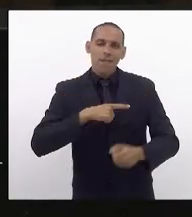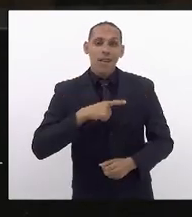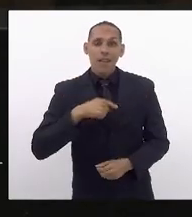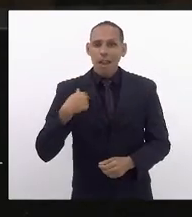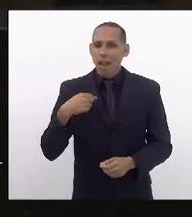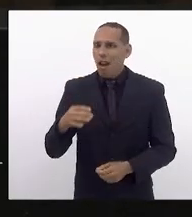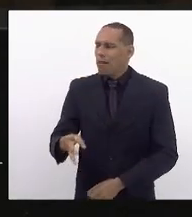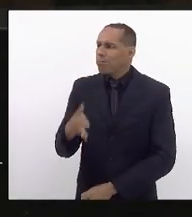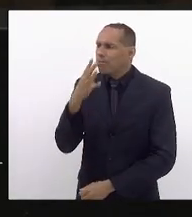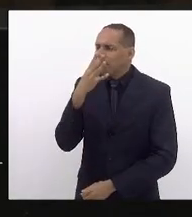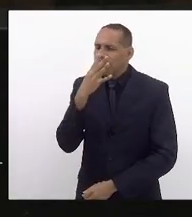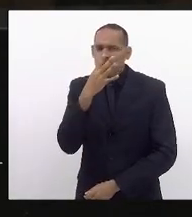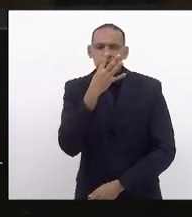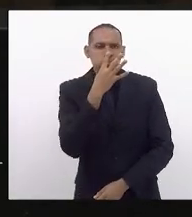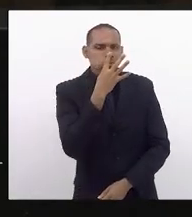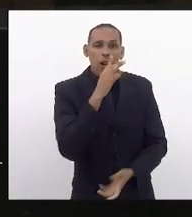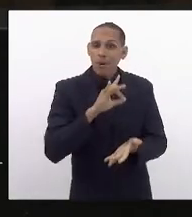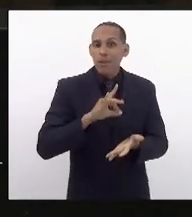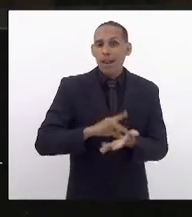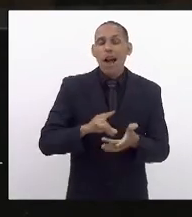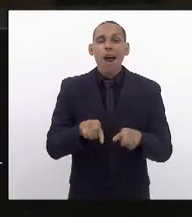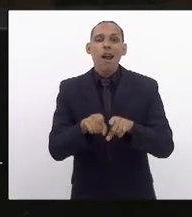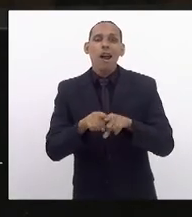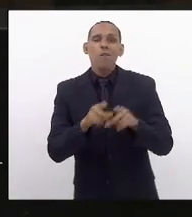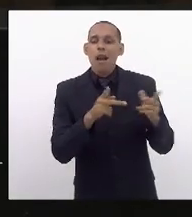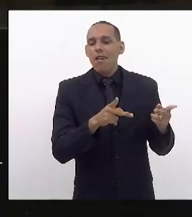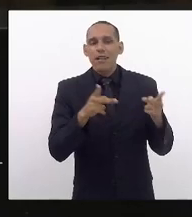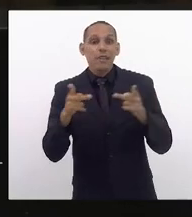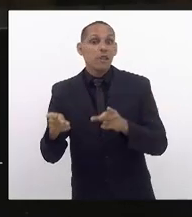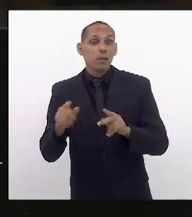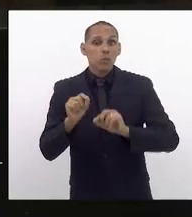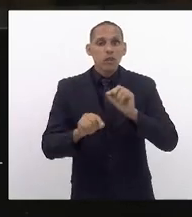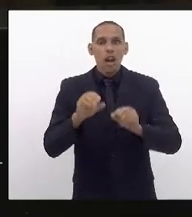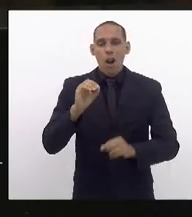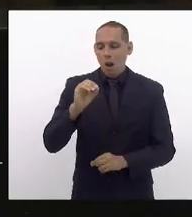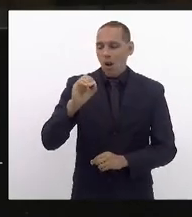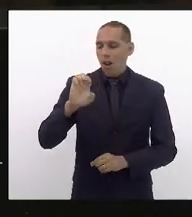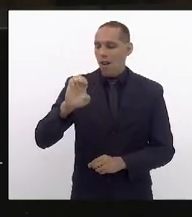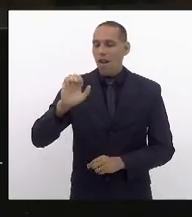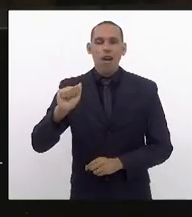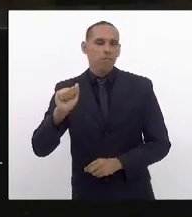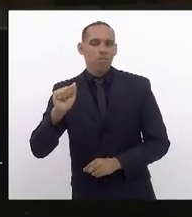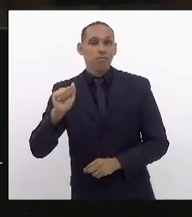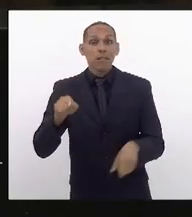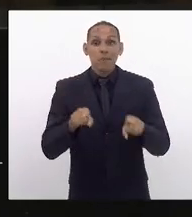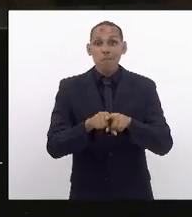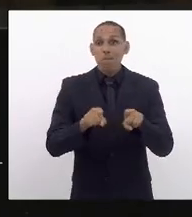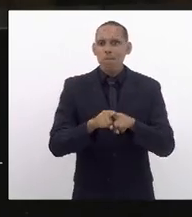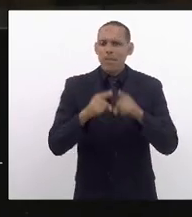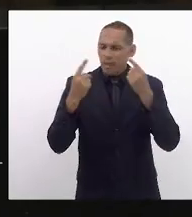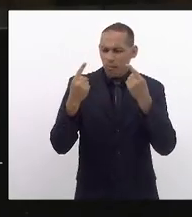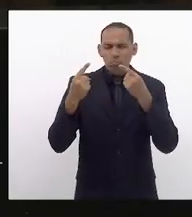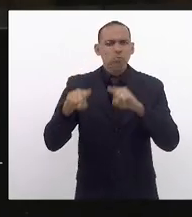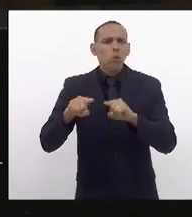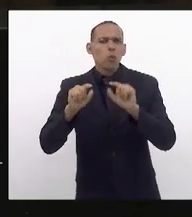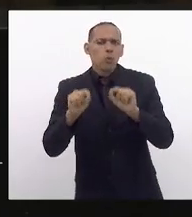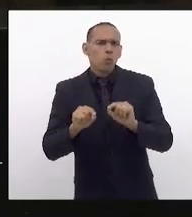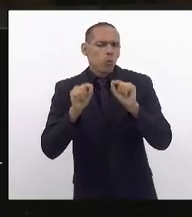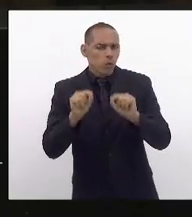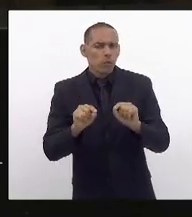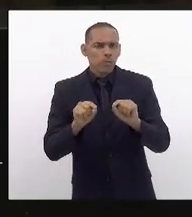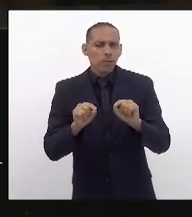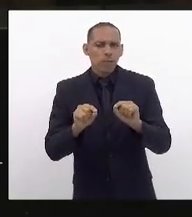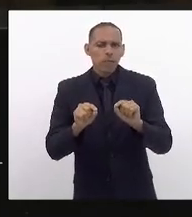impressionada, pude também visitar a OEA, inclusive fazendo a denúncia do quanto